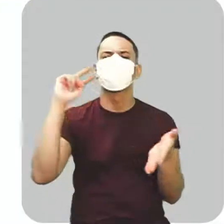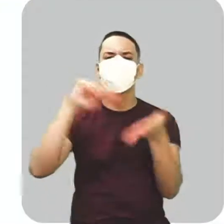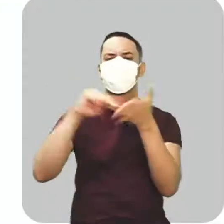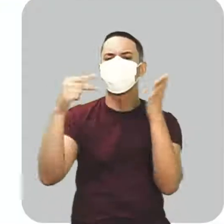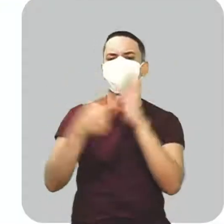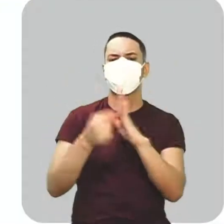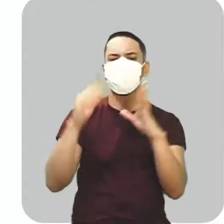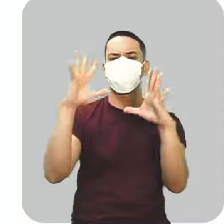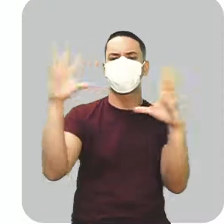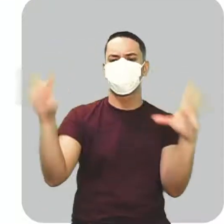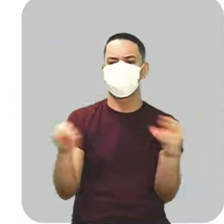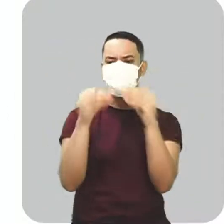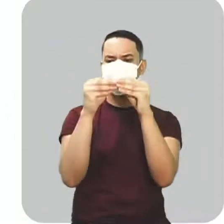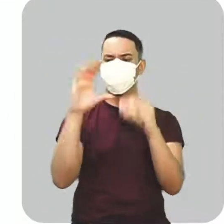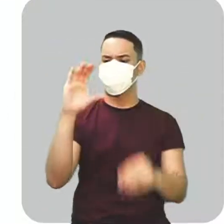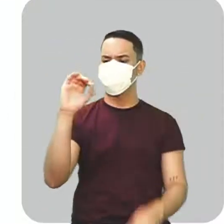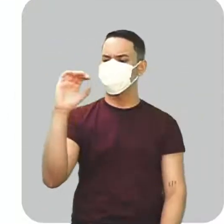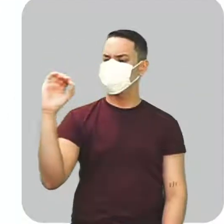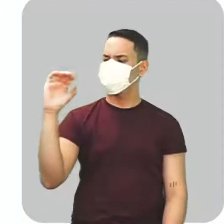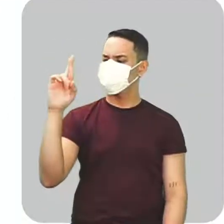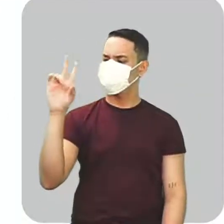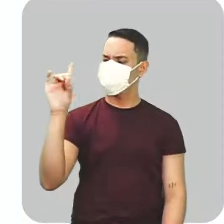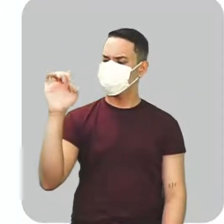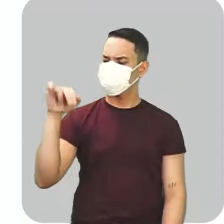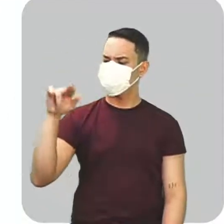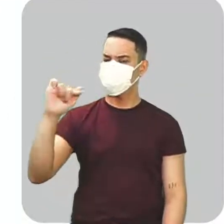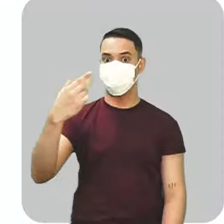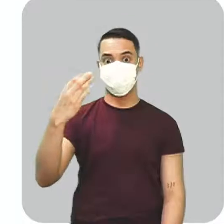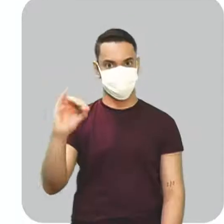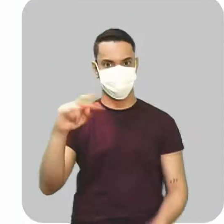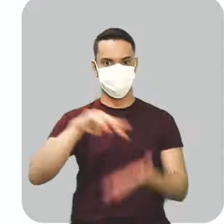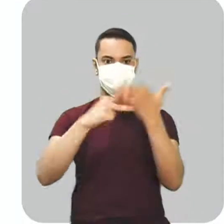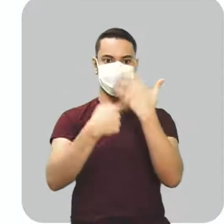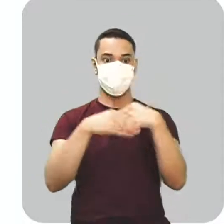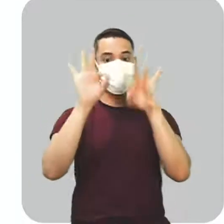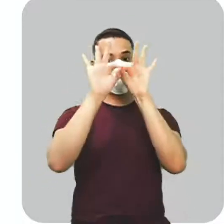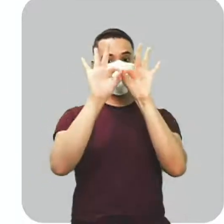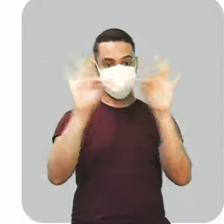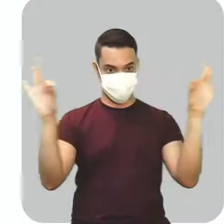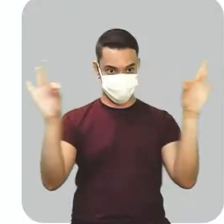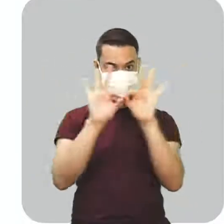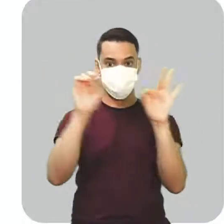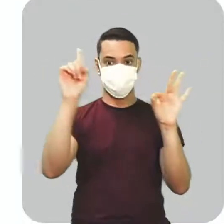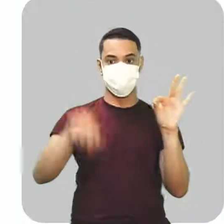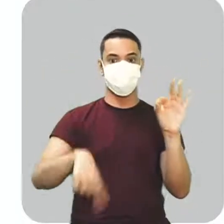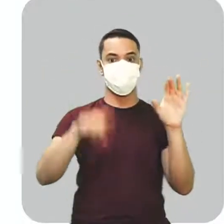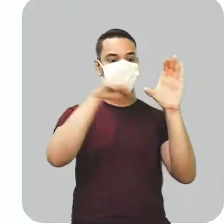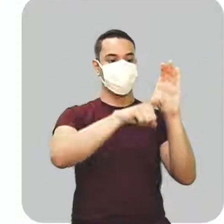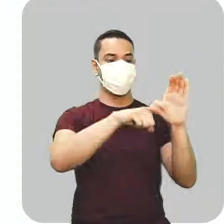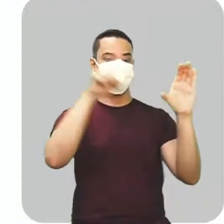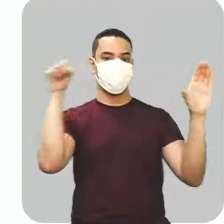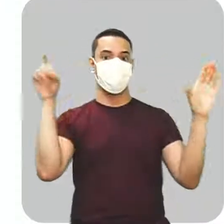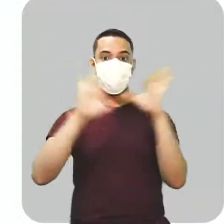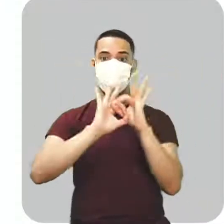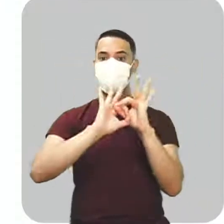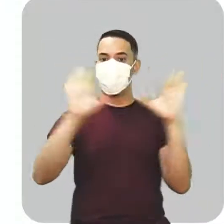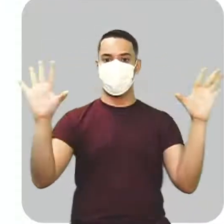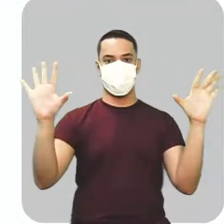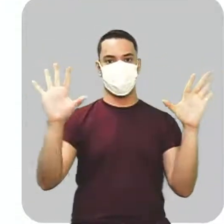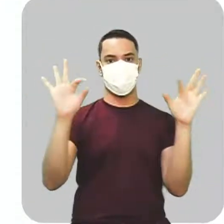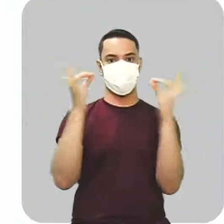por coordenação? Aquela que as orações, ó, são livres sintaticamente, que tem